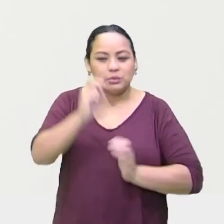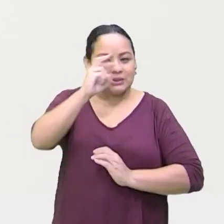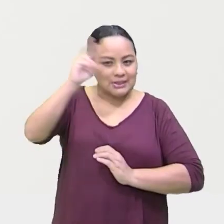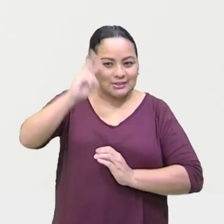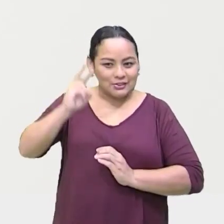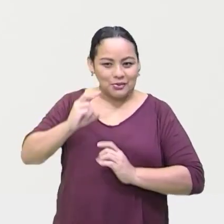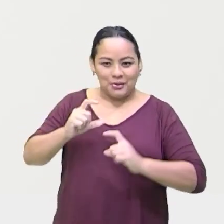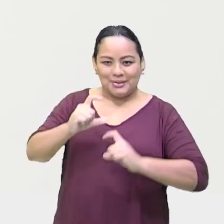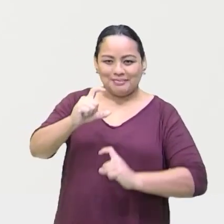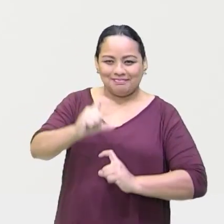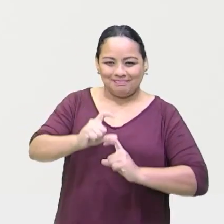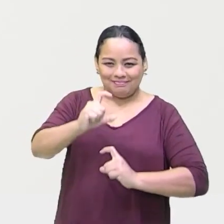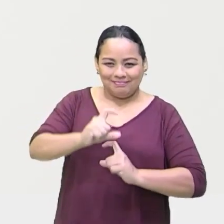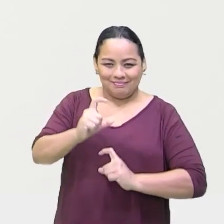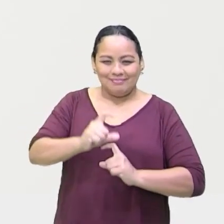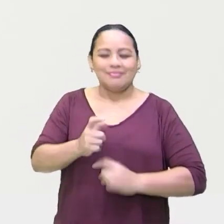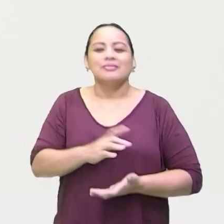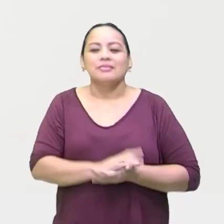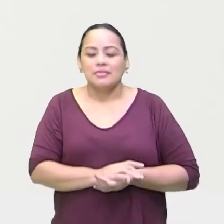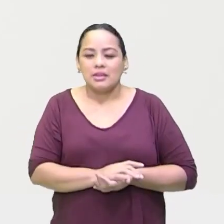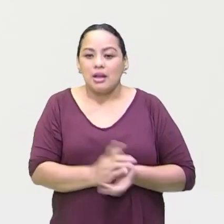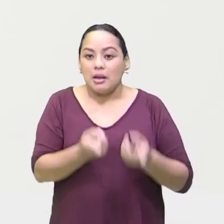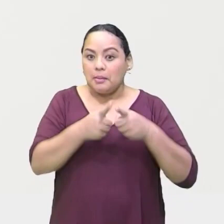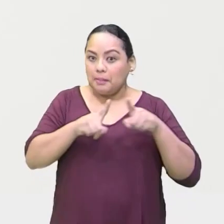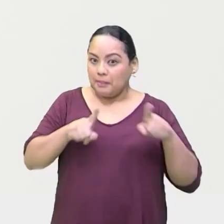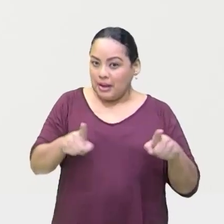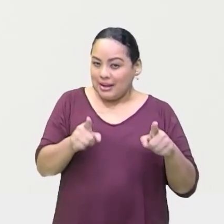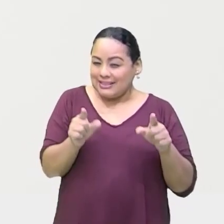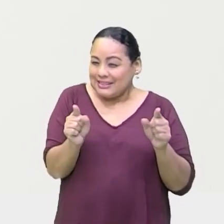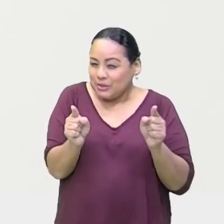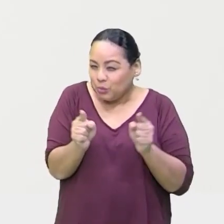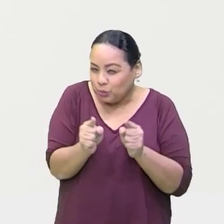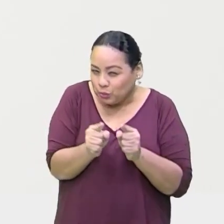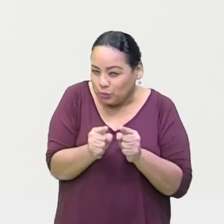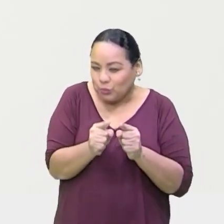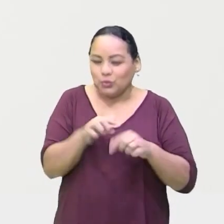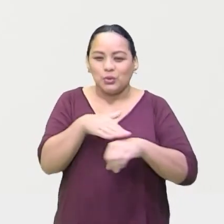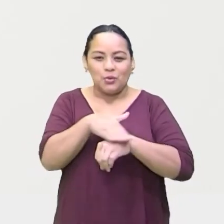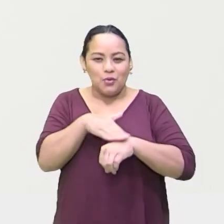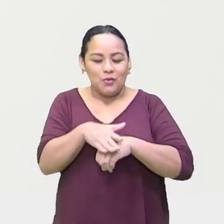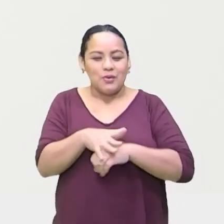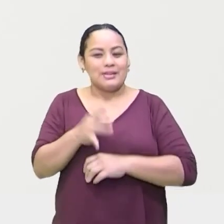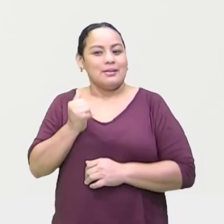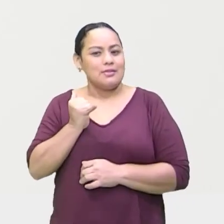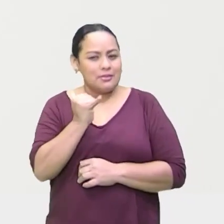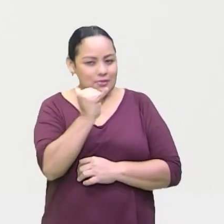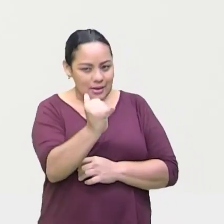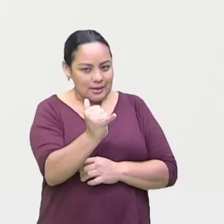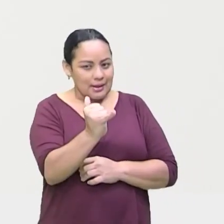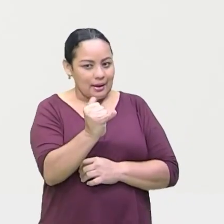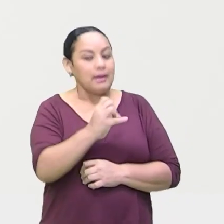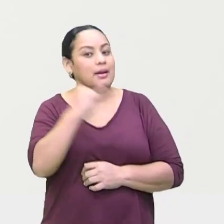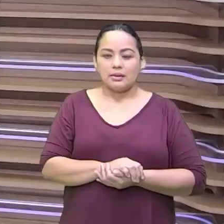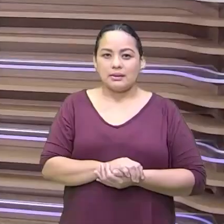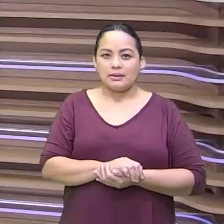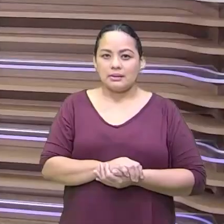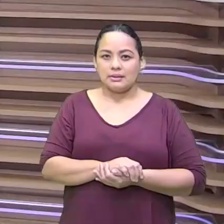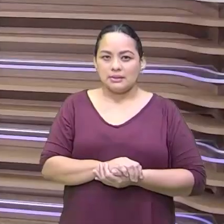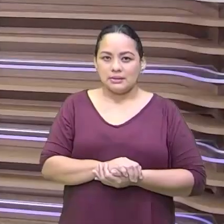em quadrinhos. Por isso, mais curtos. Deixa eu falar com vocês uma coisa bem